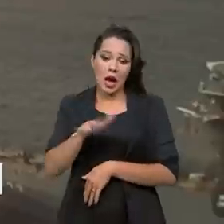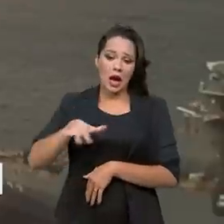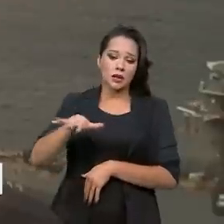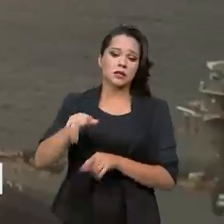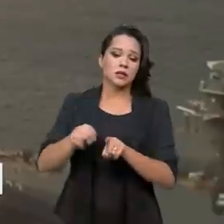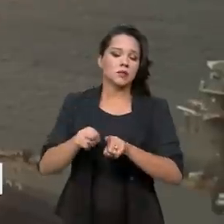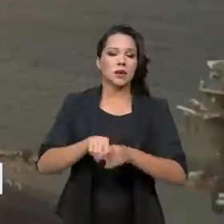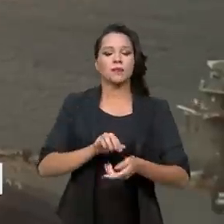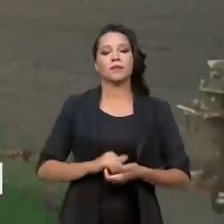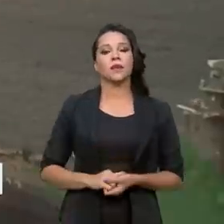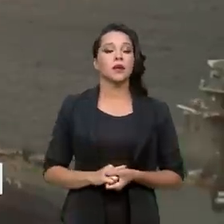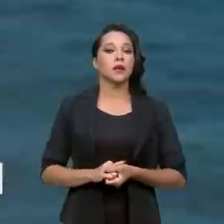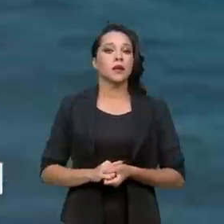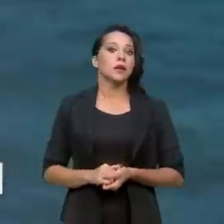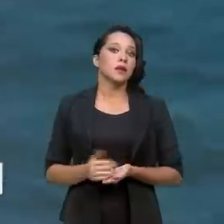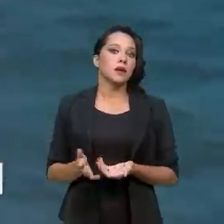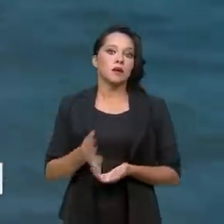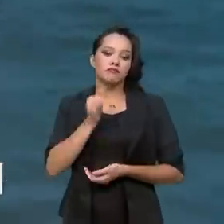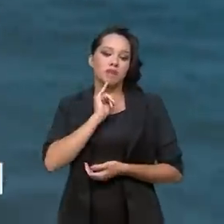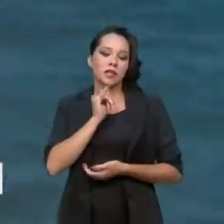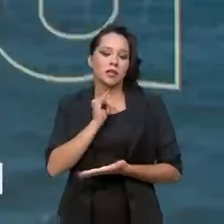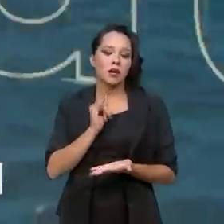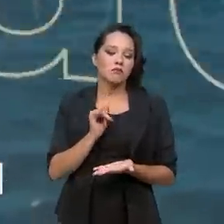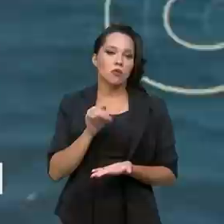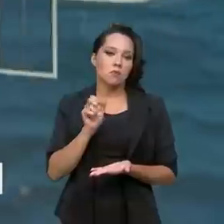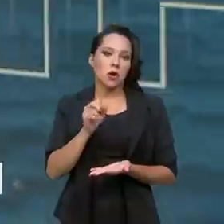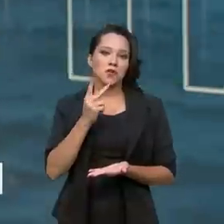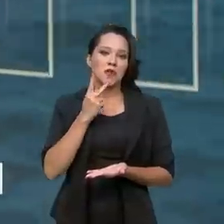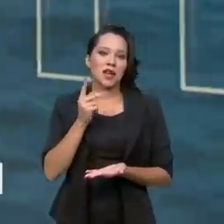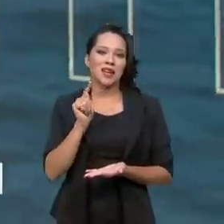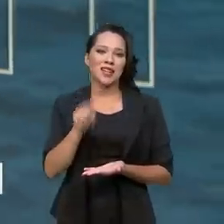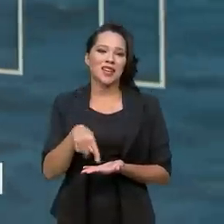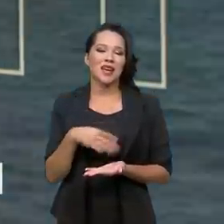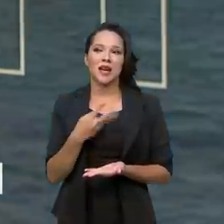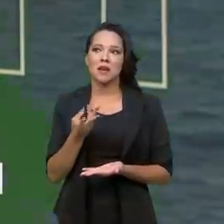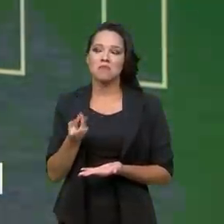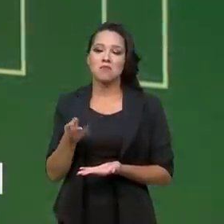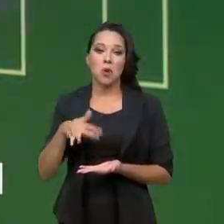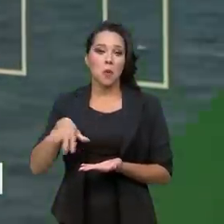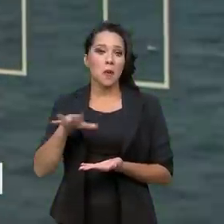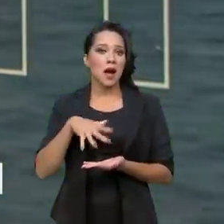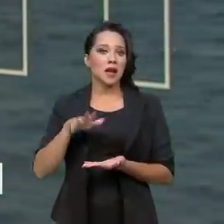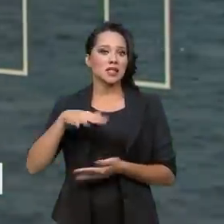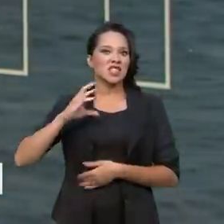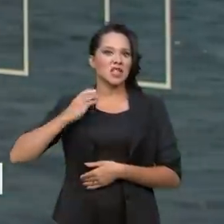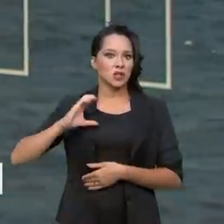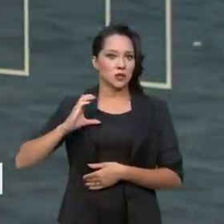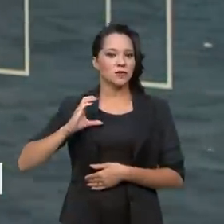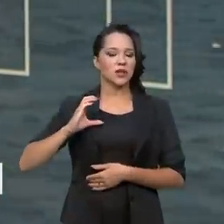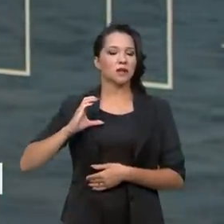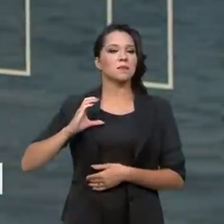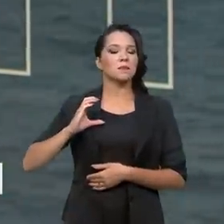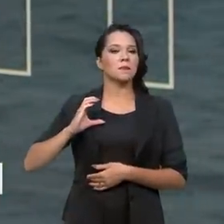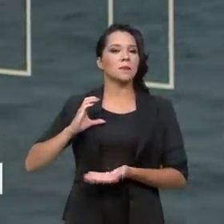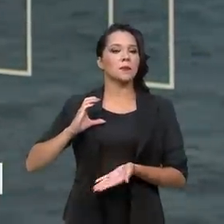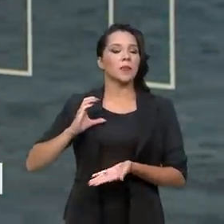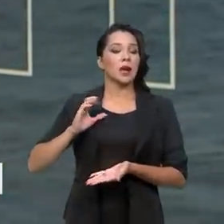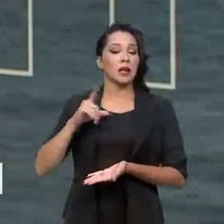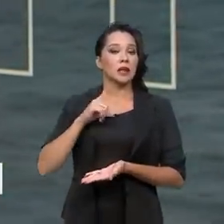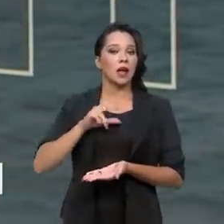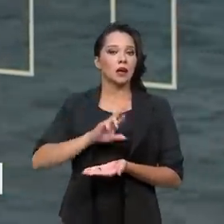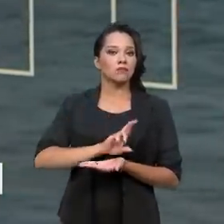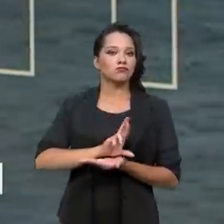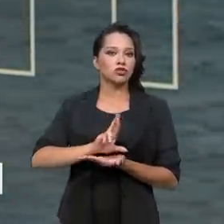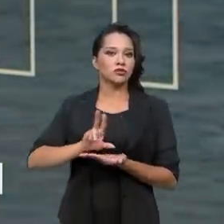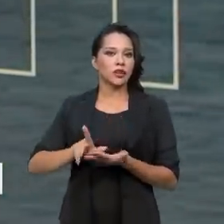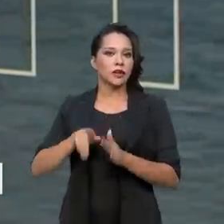A questão, nós podemos dizer assim, uma questão, uma vertente científica dela, existe uma